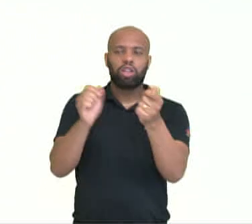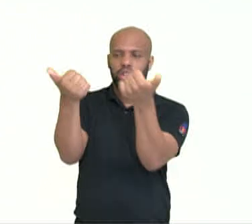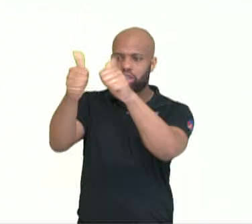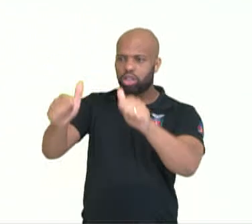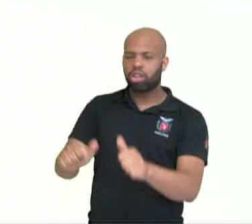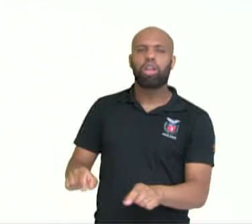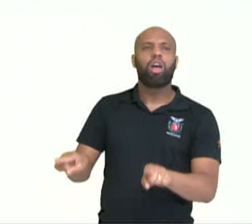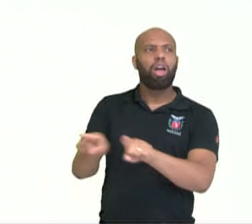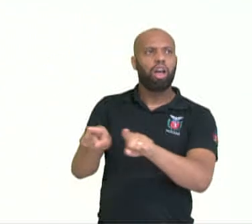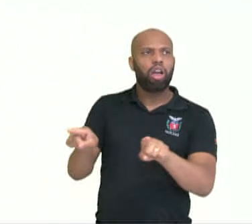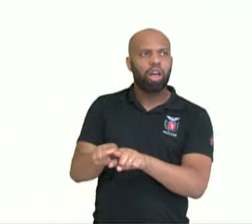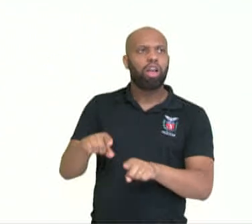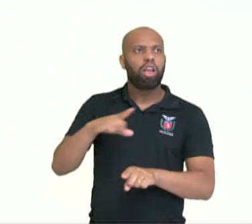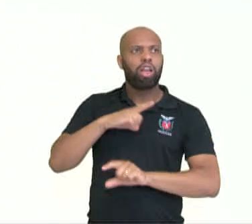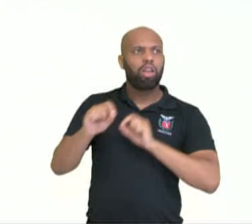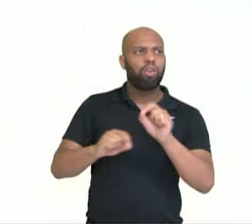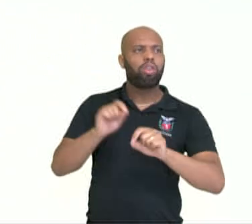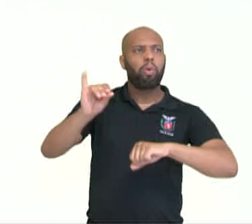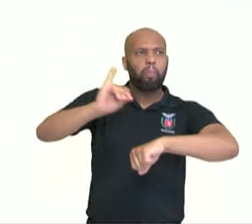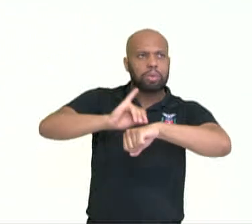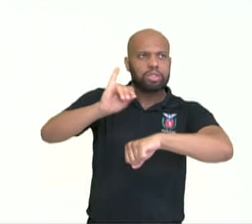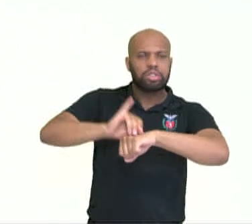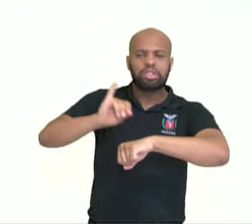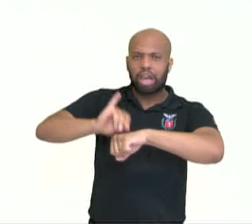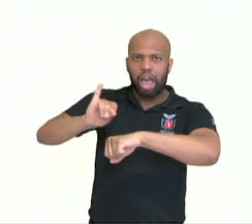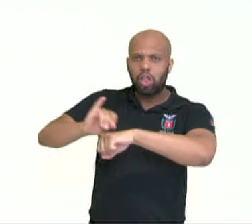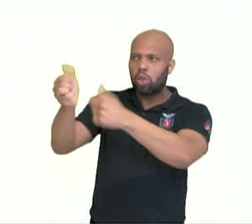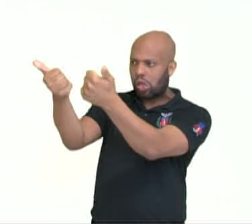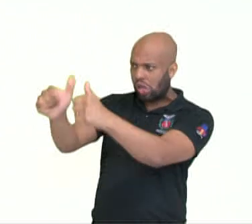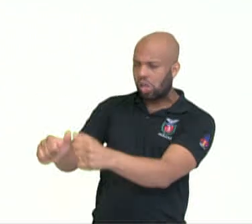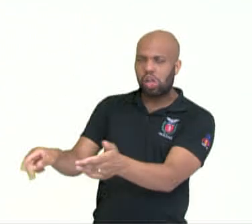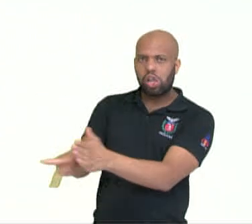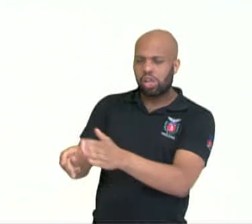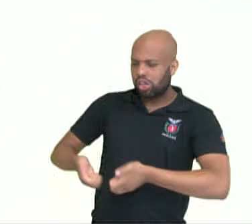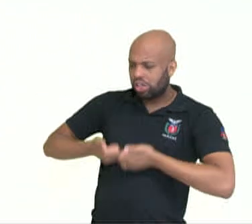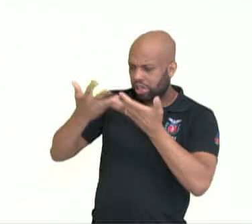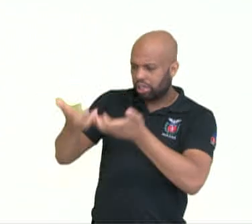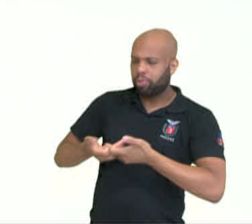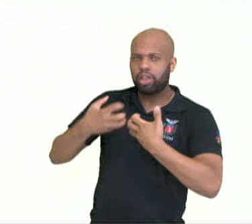matérias brutas, convertê-las em objetos expressando sentimentos.